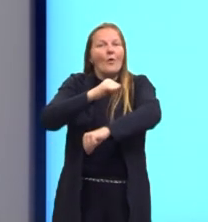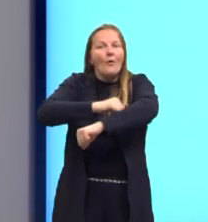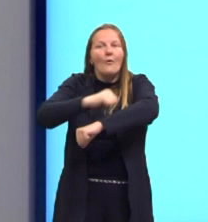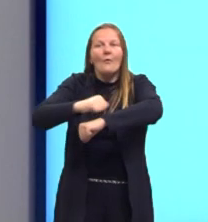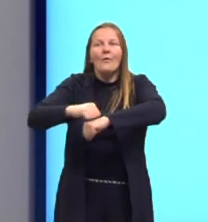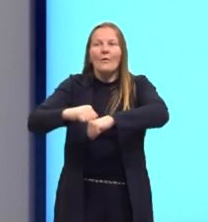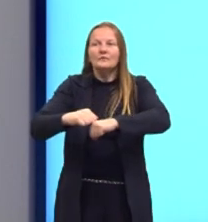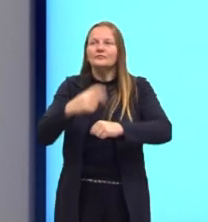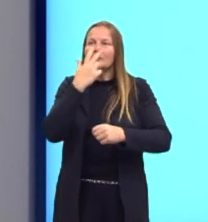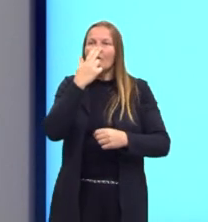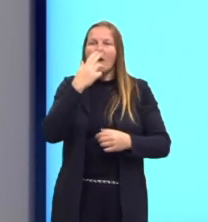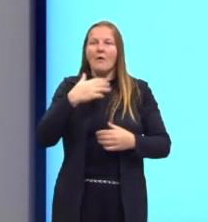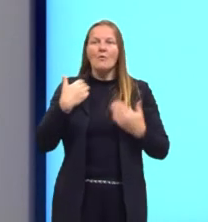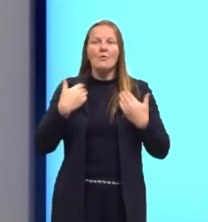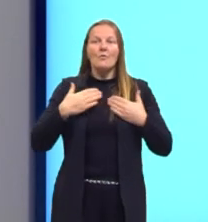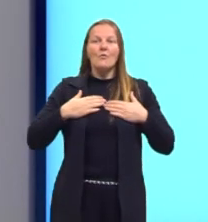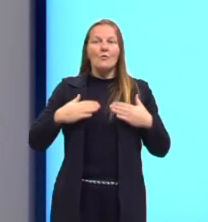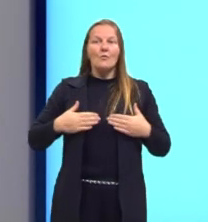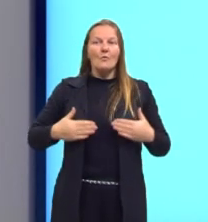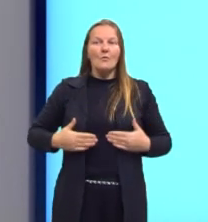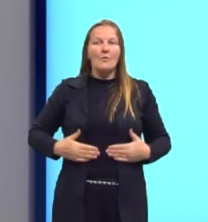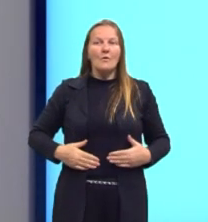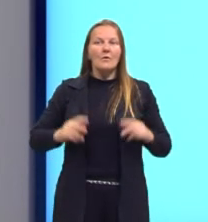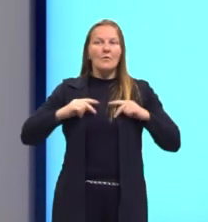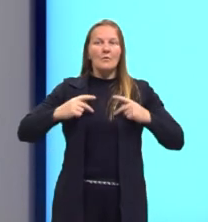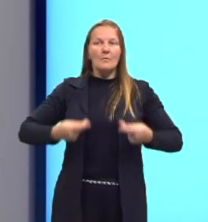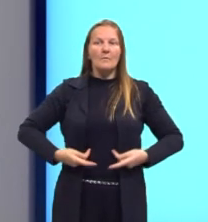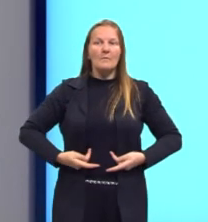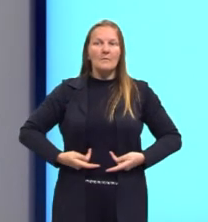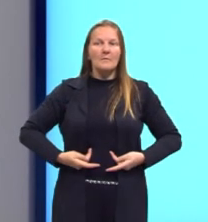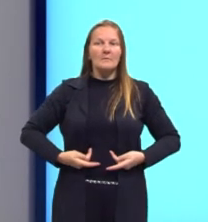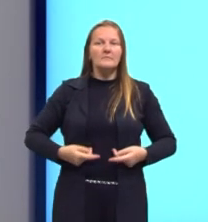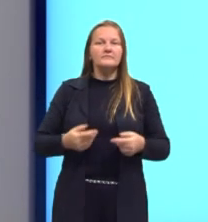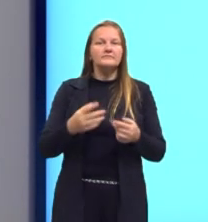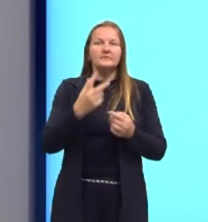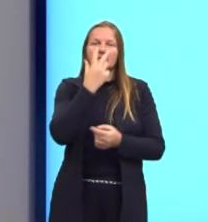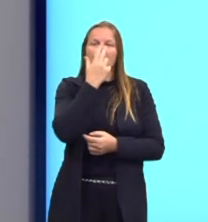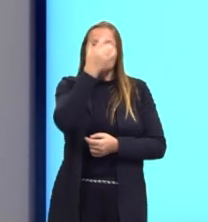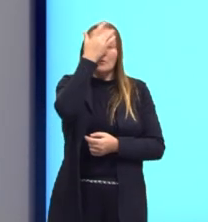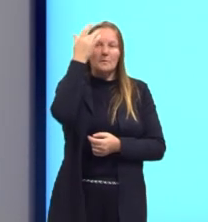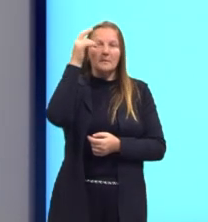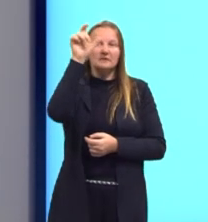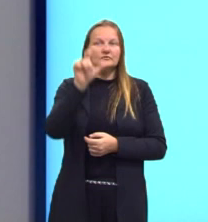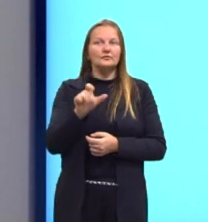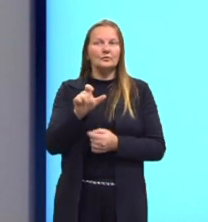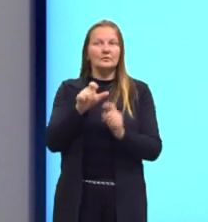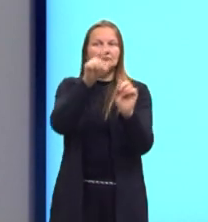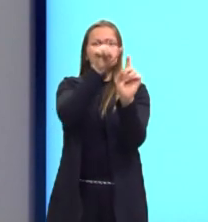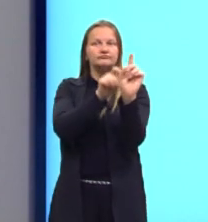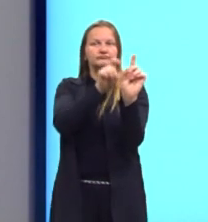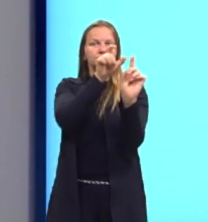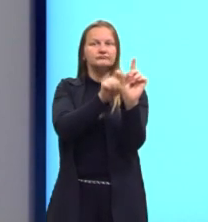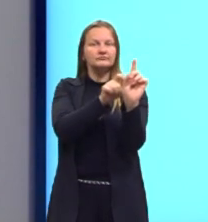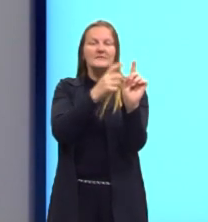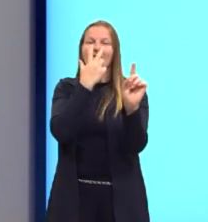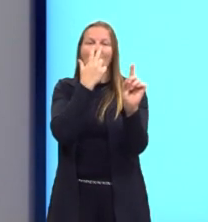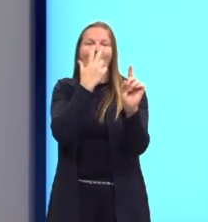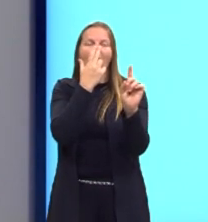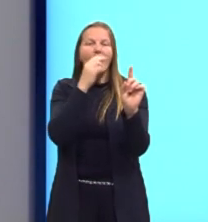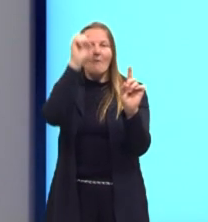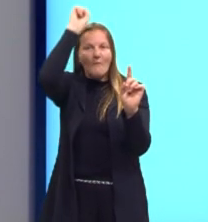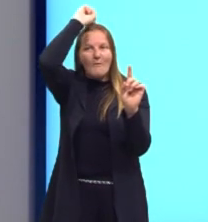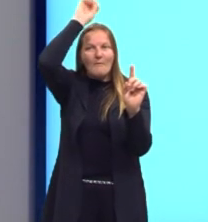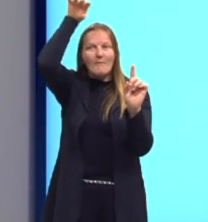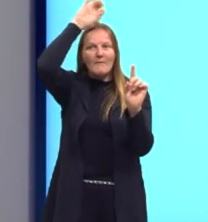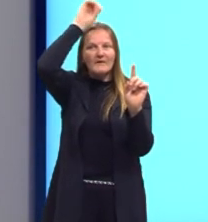pélvicos Ó ó aonde nós temos outros pelos um ser humano nós temos também né Então